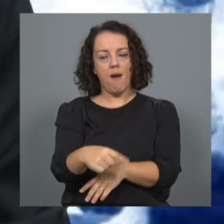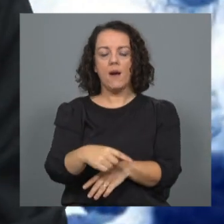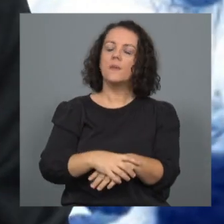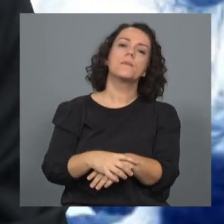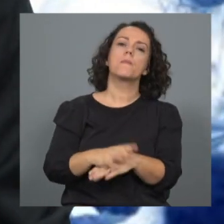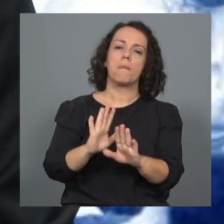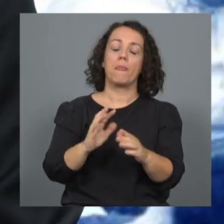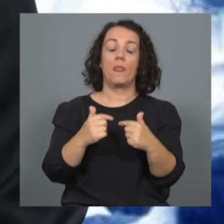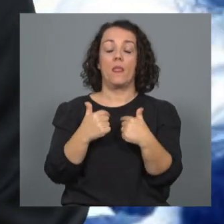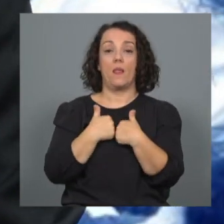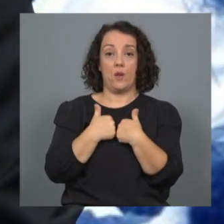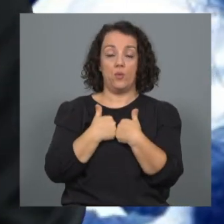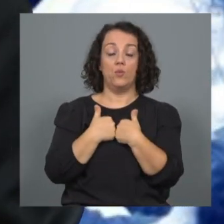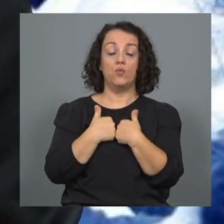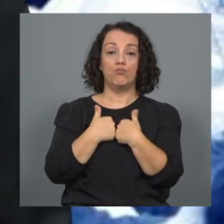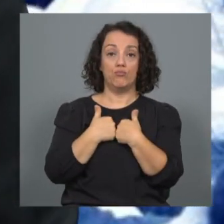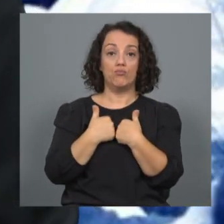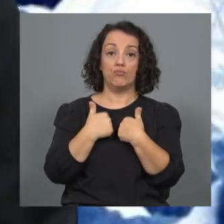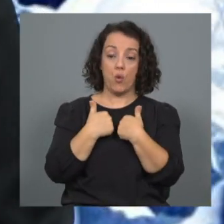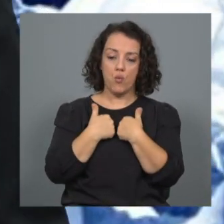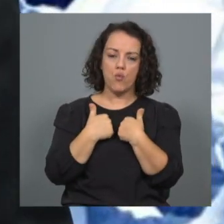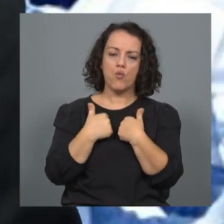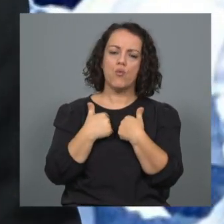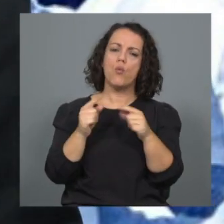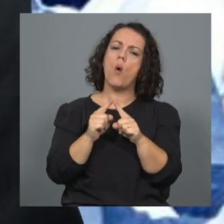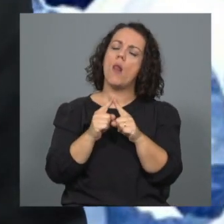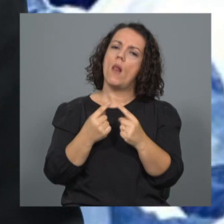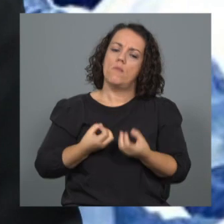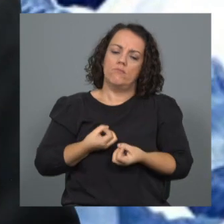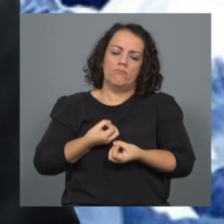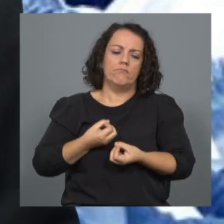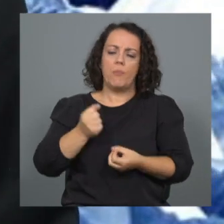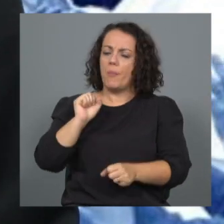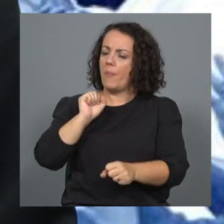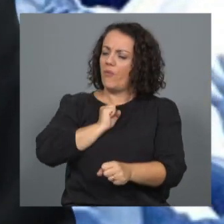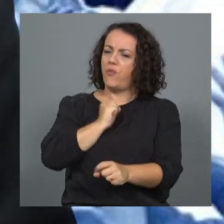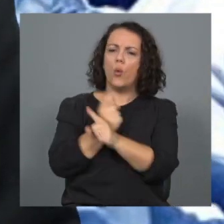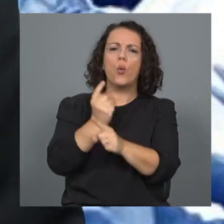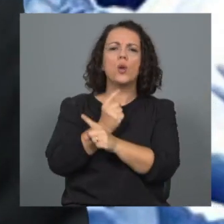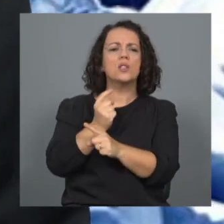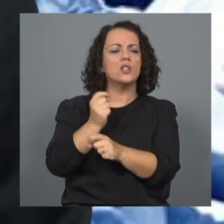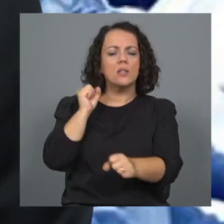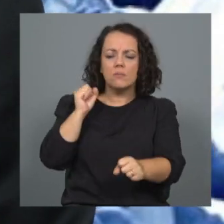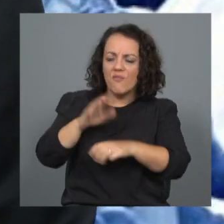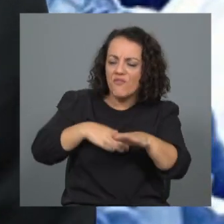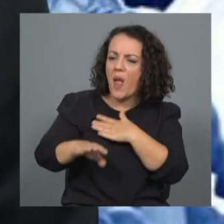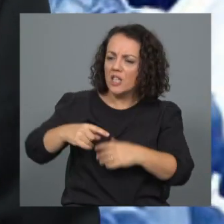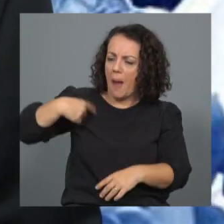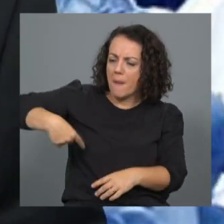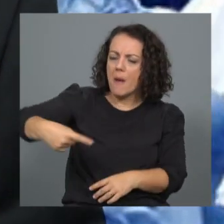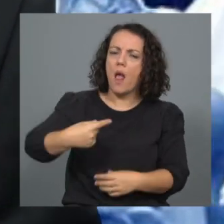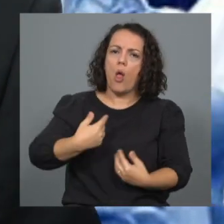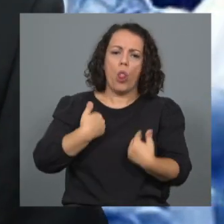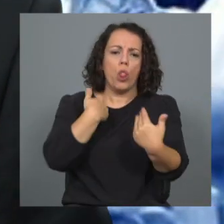Eu sou chamado a viver a minha fé, ou seja, a pôr no mundo, naquilo que faço, em todas as coisas, aquilo que acredito. Se não faço